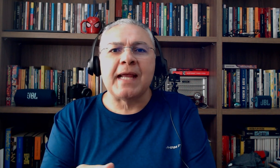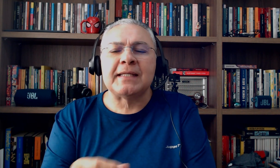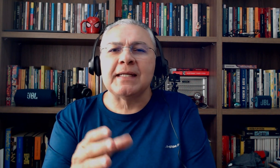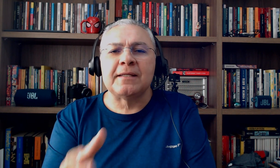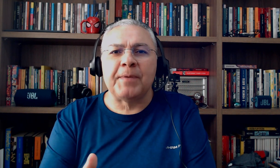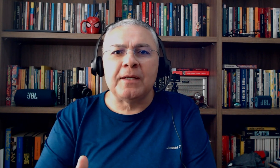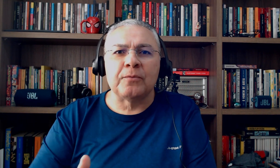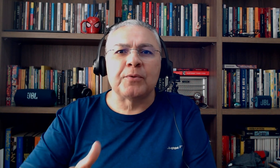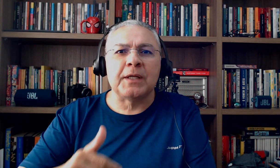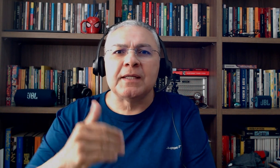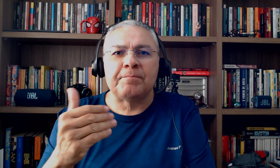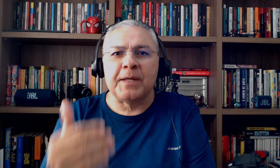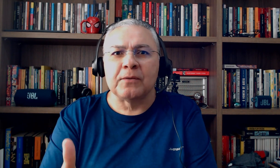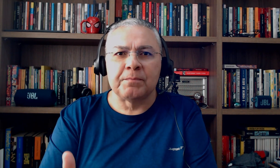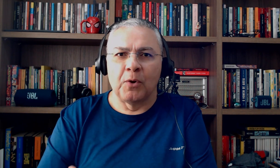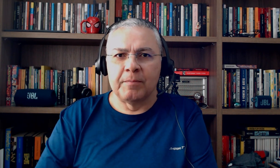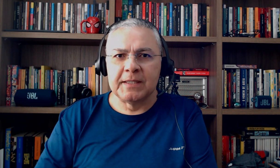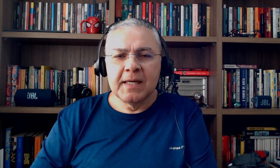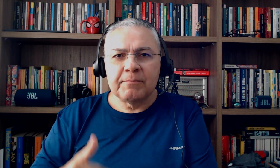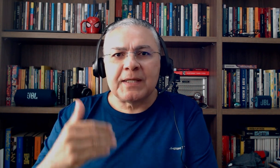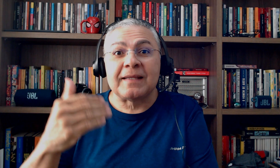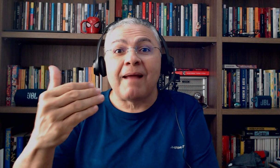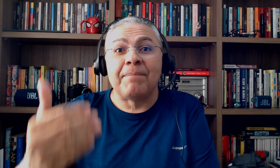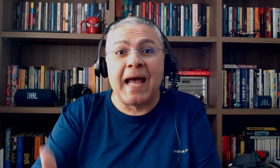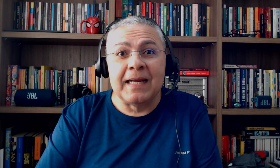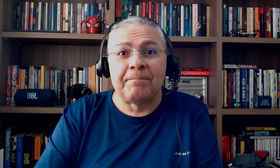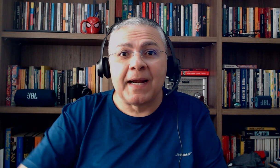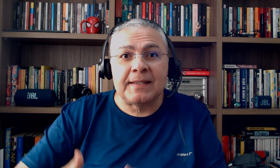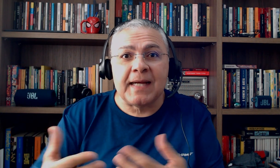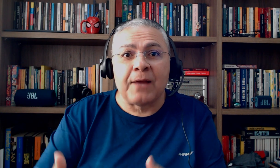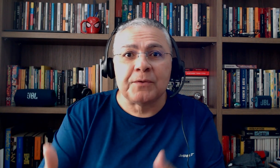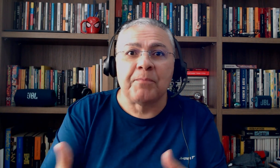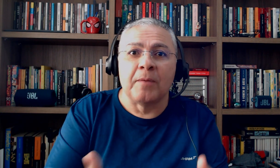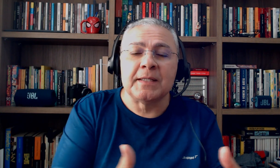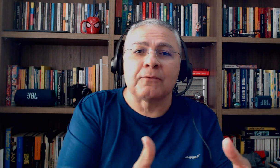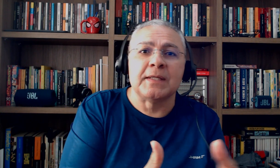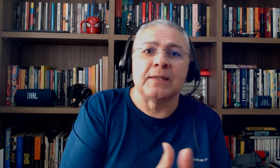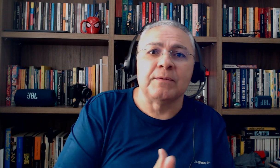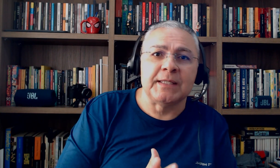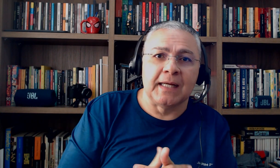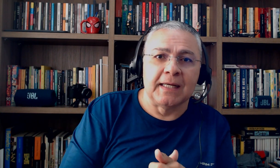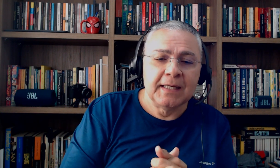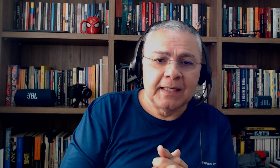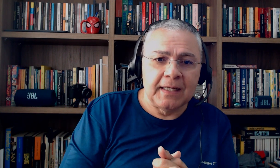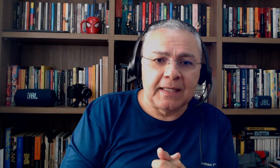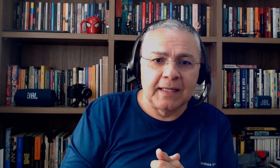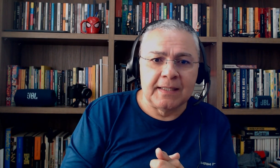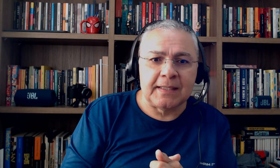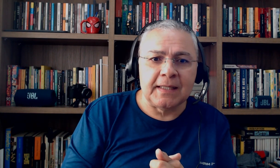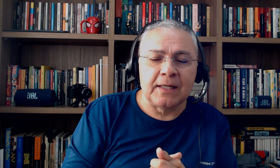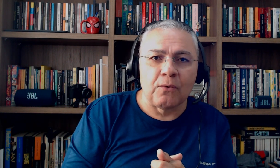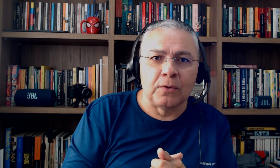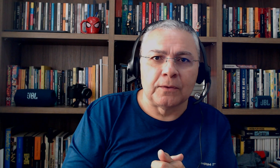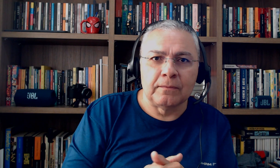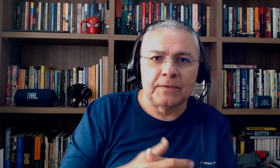e que merece respeito porque respeito os pobres porque trabalha para tirar os pobres da condição de miséria em que